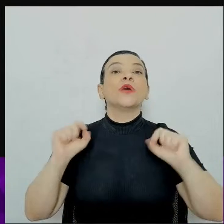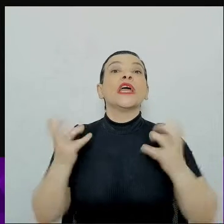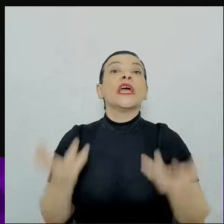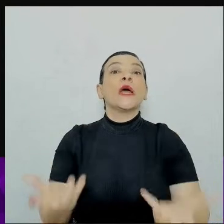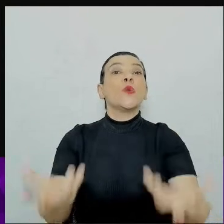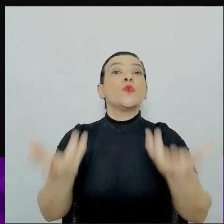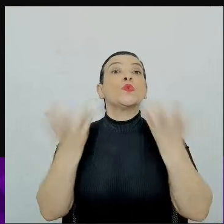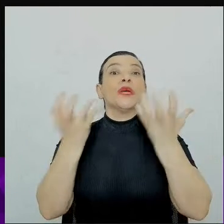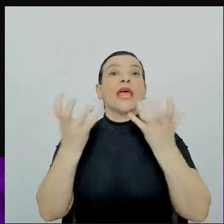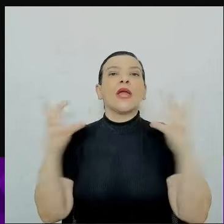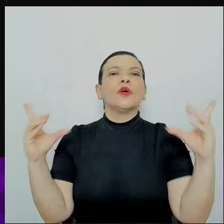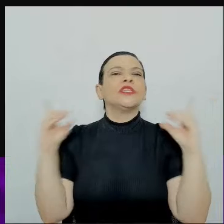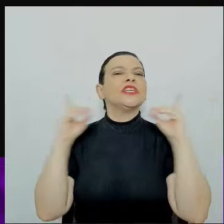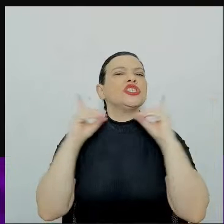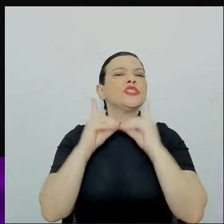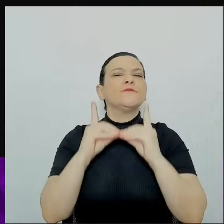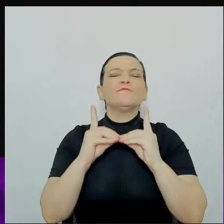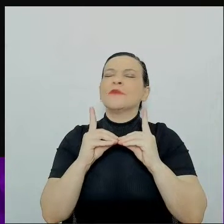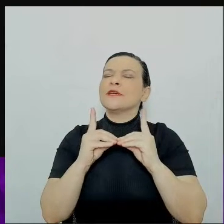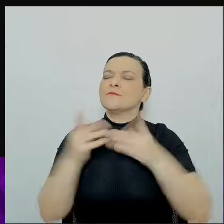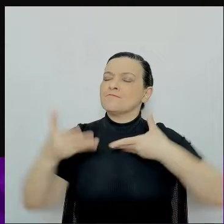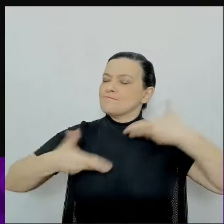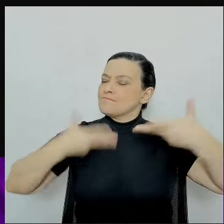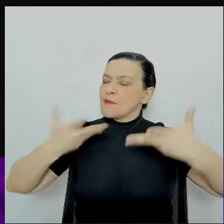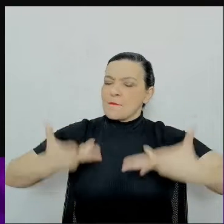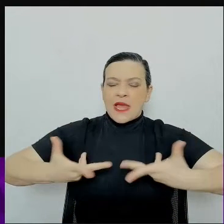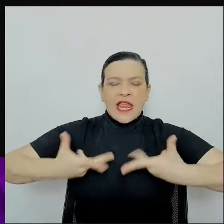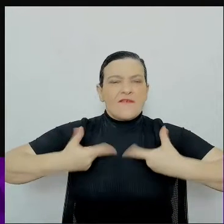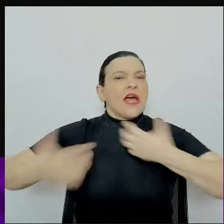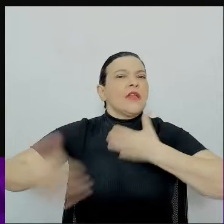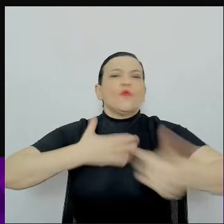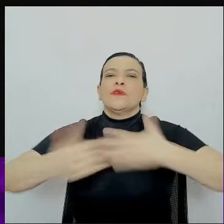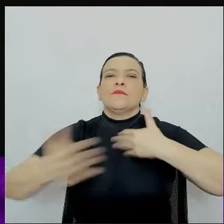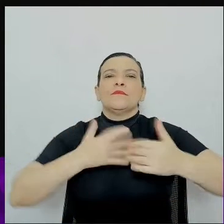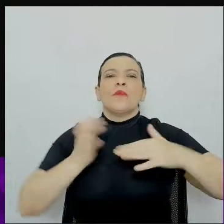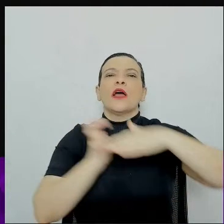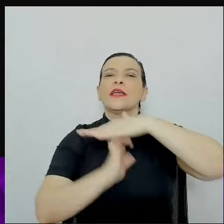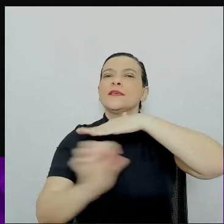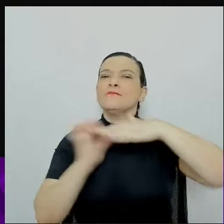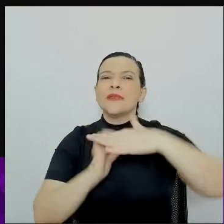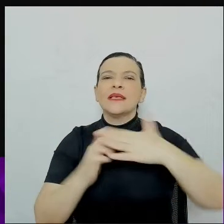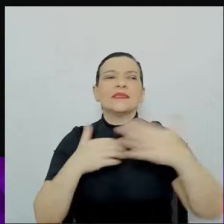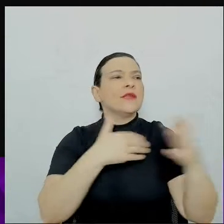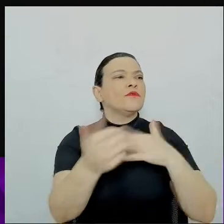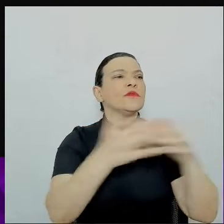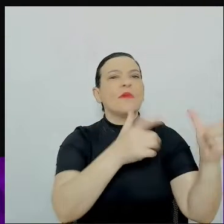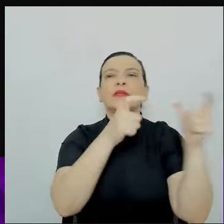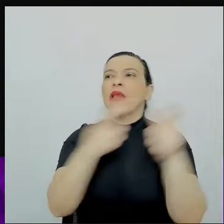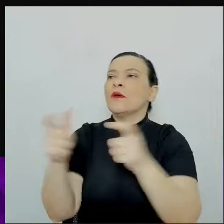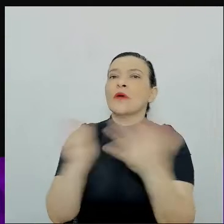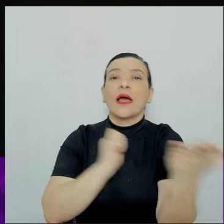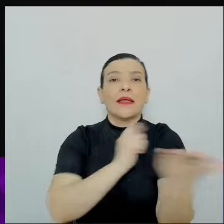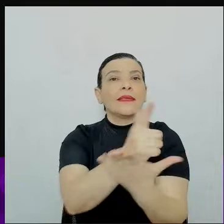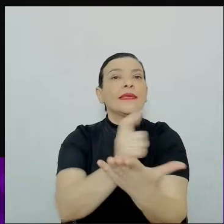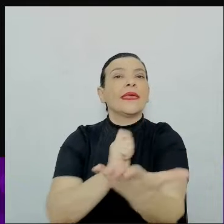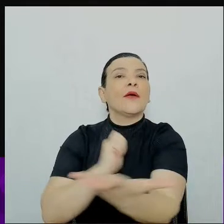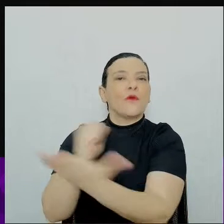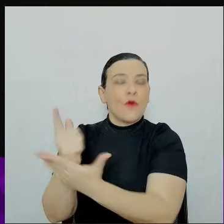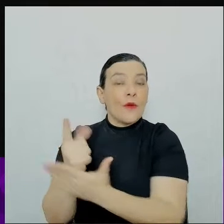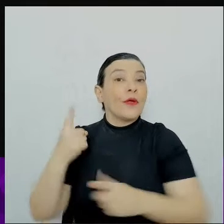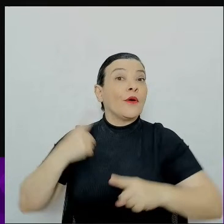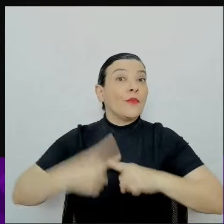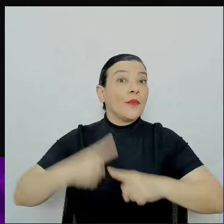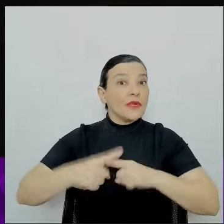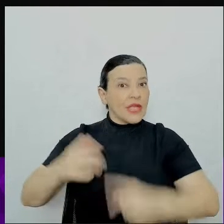uma experiência, independente dos setores, independente de onde esteja, muito boa. Porque aí, o meu critério por estar alto,